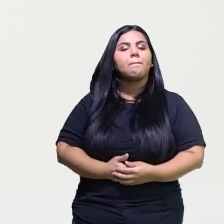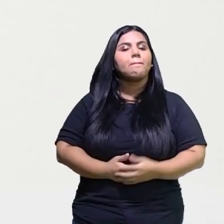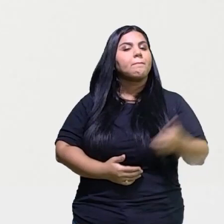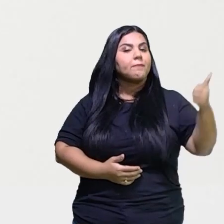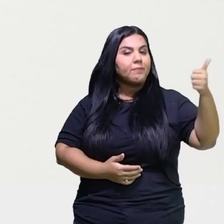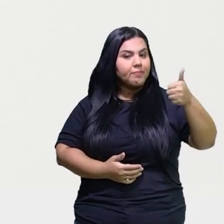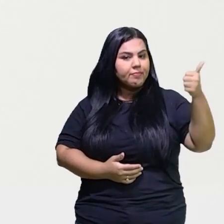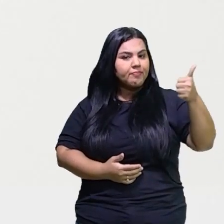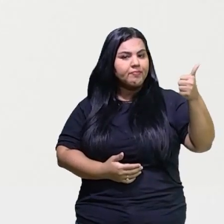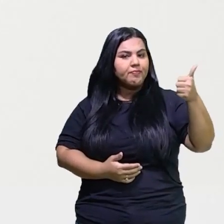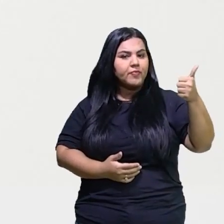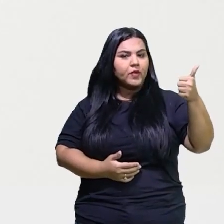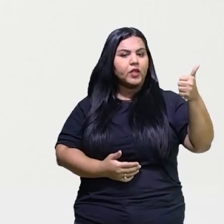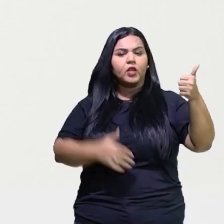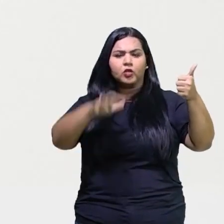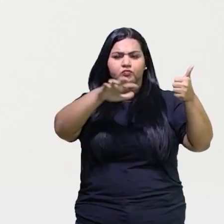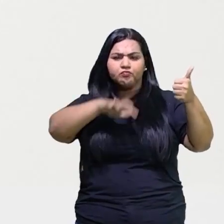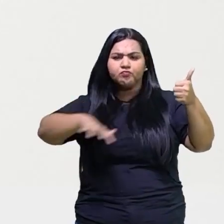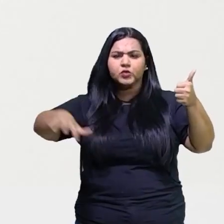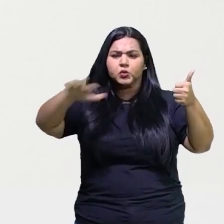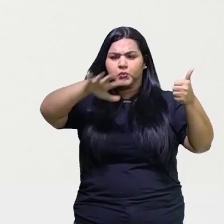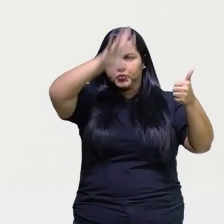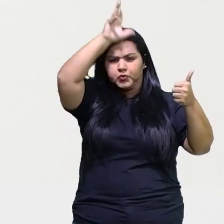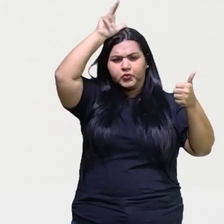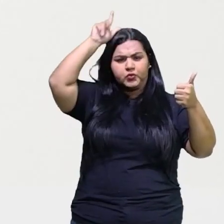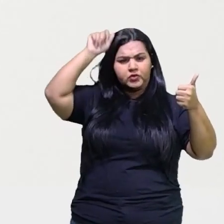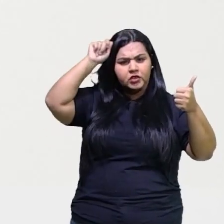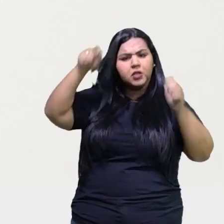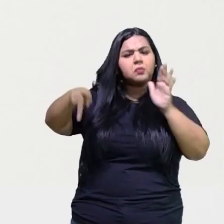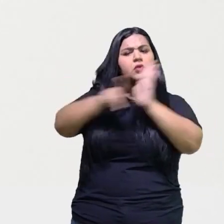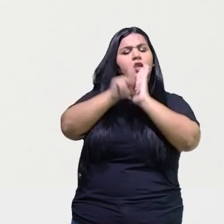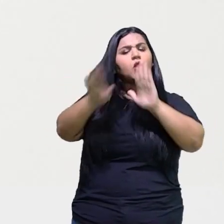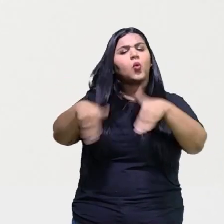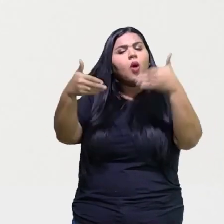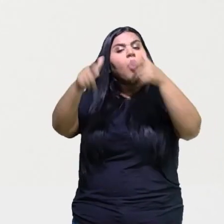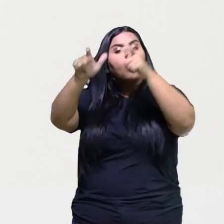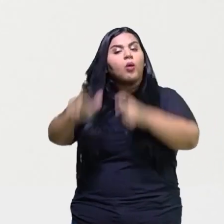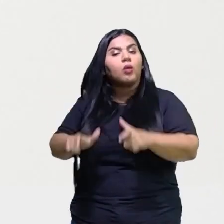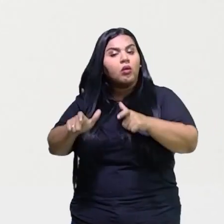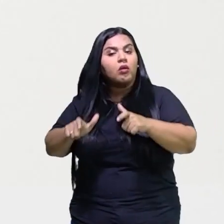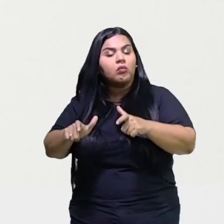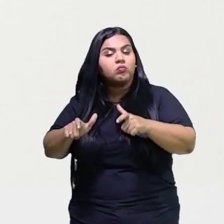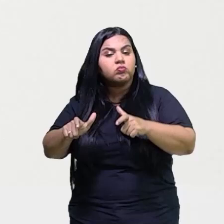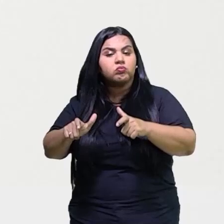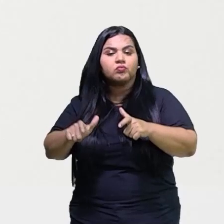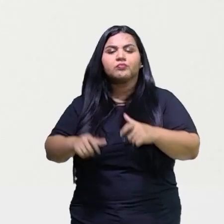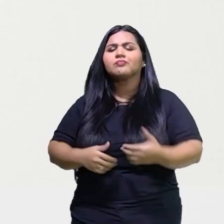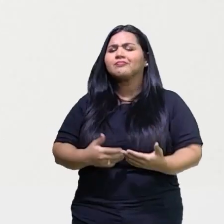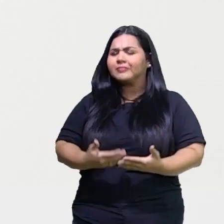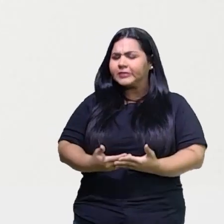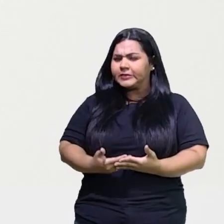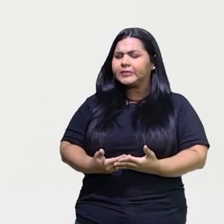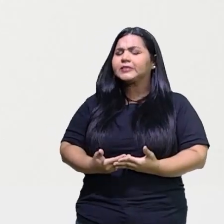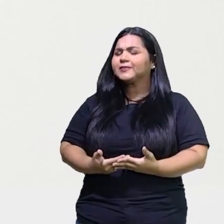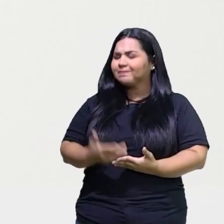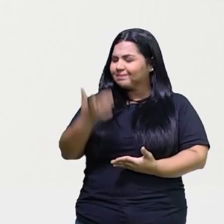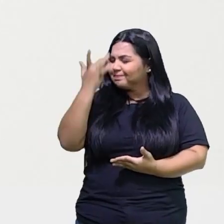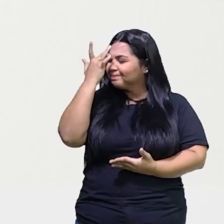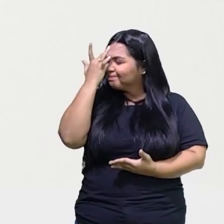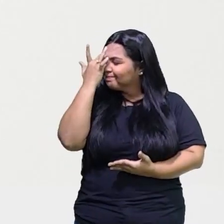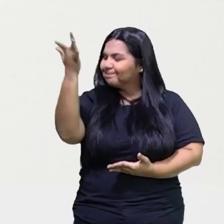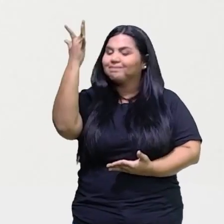questão número 1. O território do estado do Amazonas pertencia a qual província? Caraca, essa estava